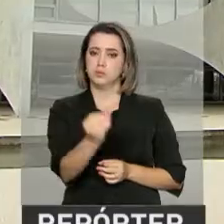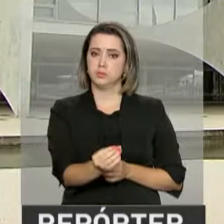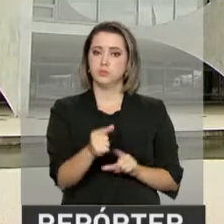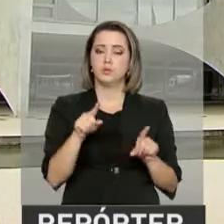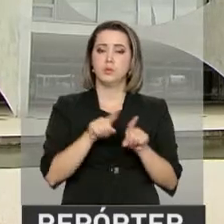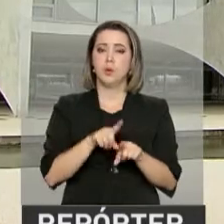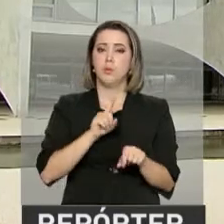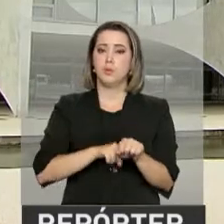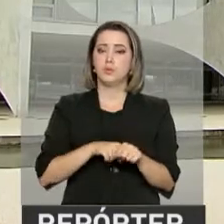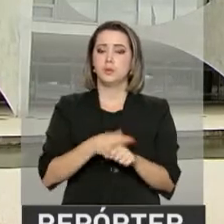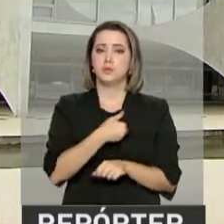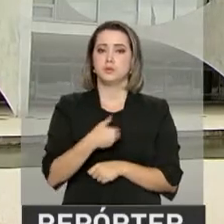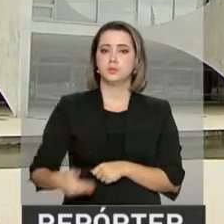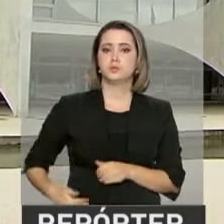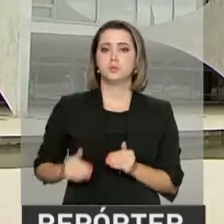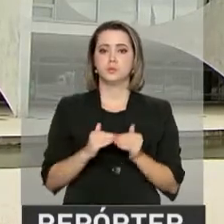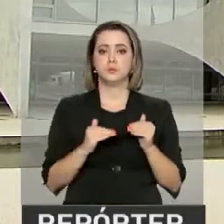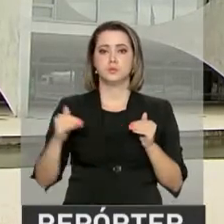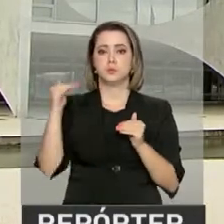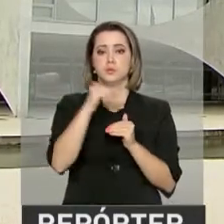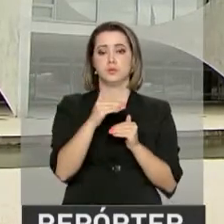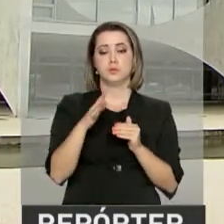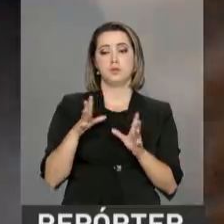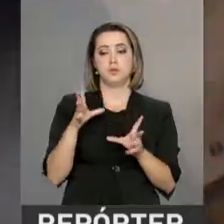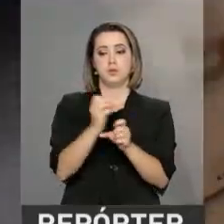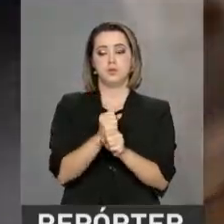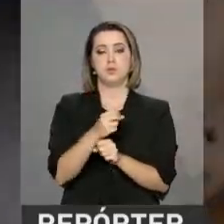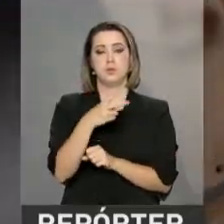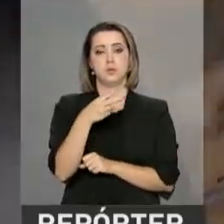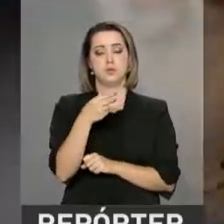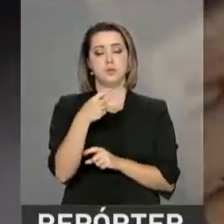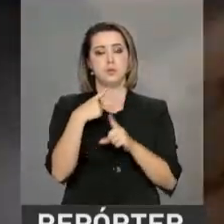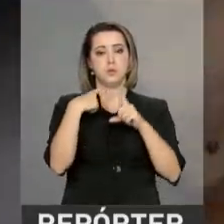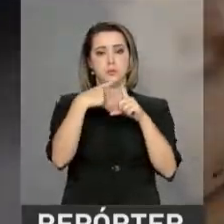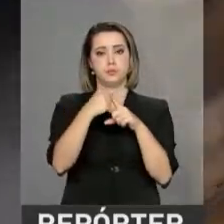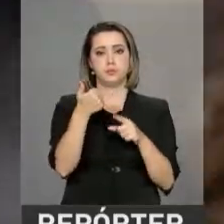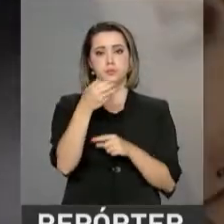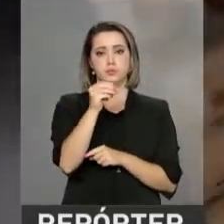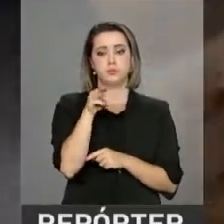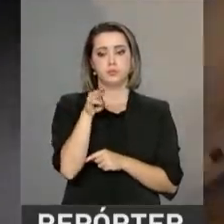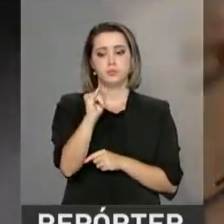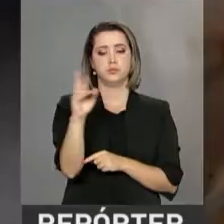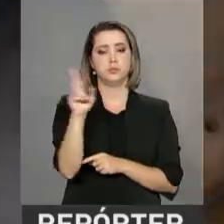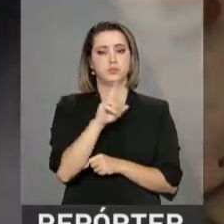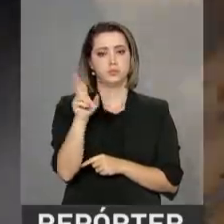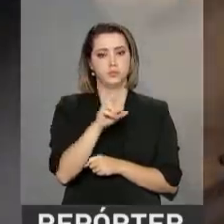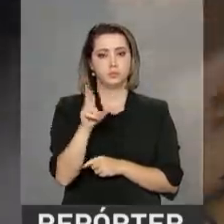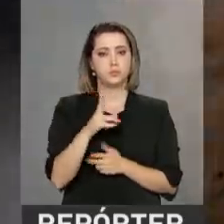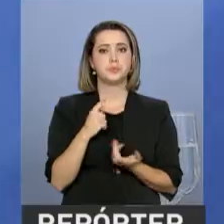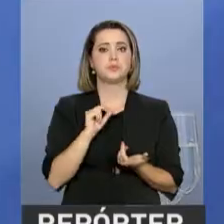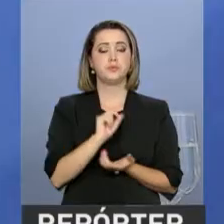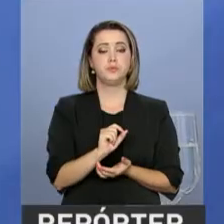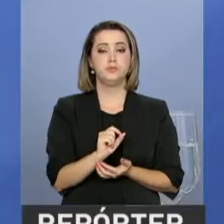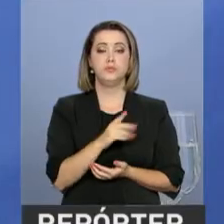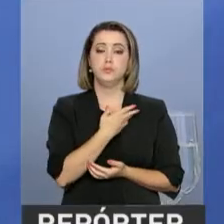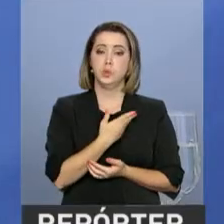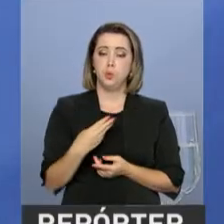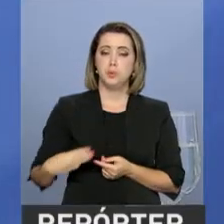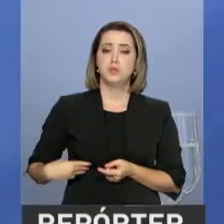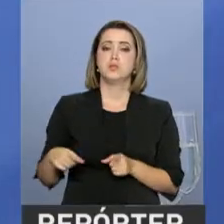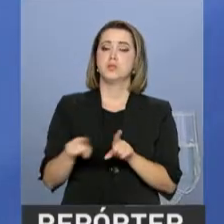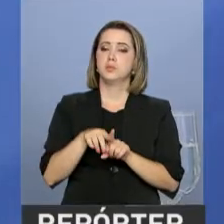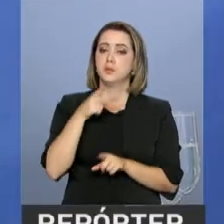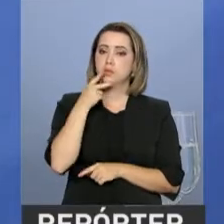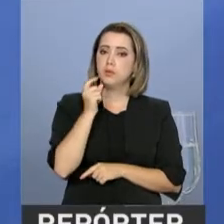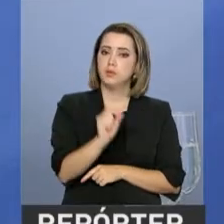quando o governo vai registrar um saldo positivo de 10 bilhões de reais nas contas públicas meirelles também defendeu